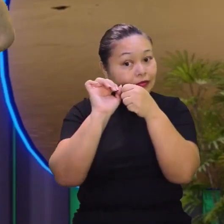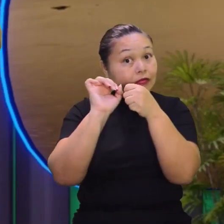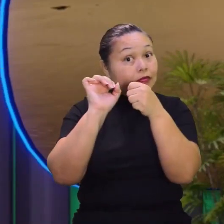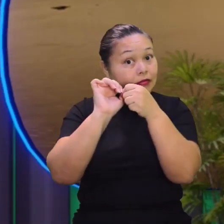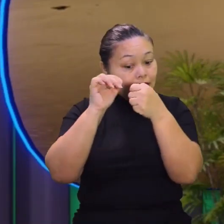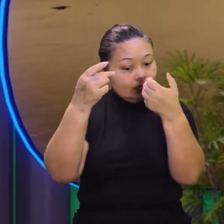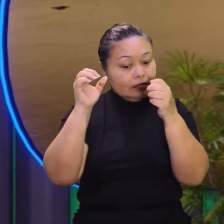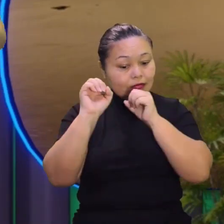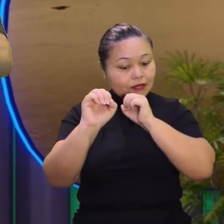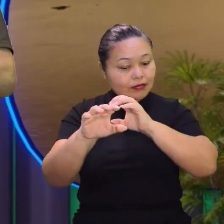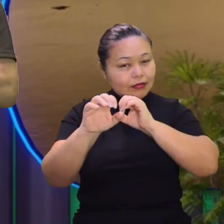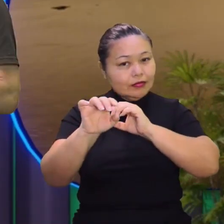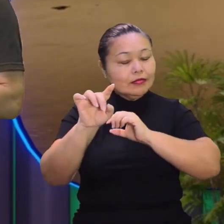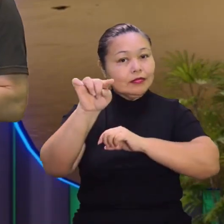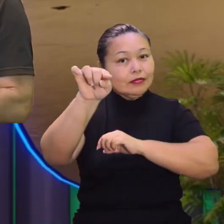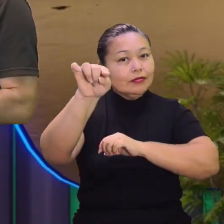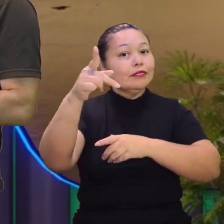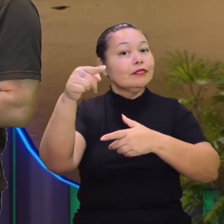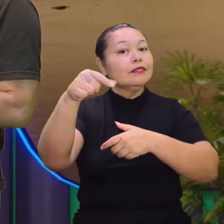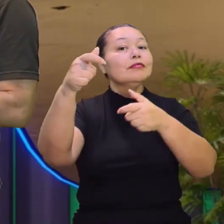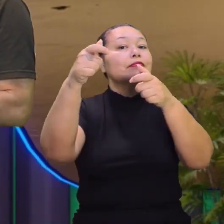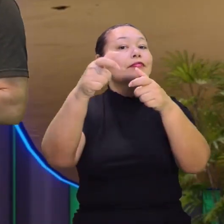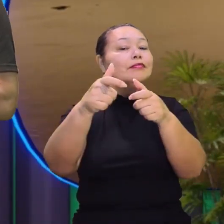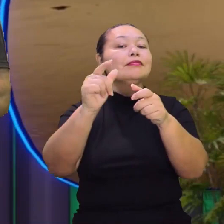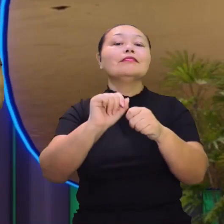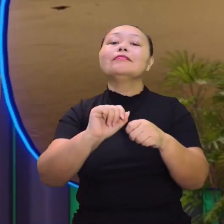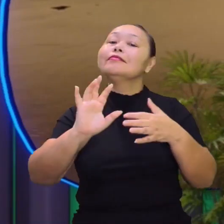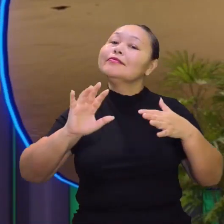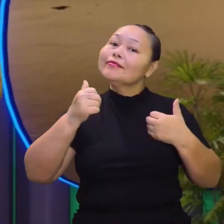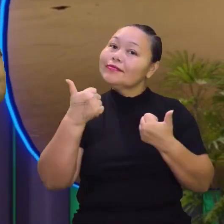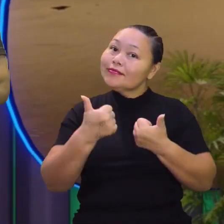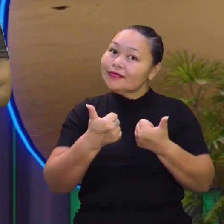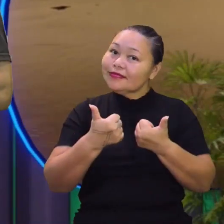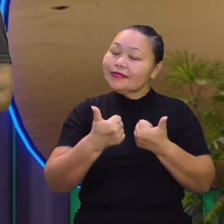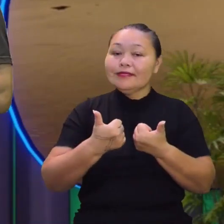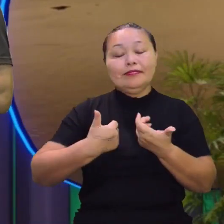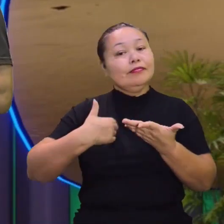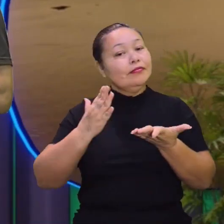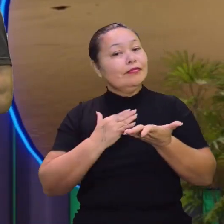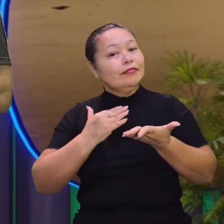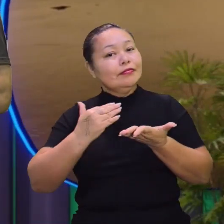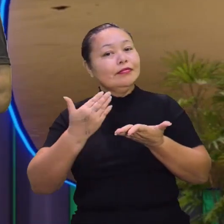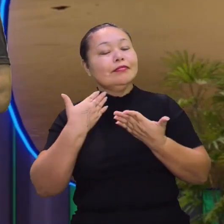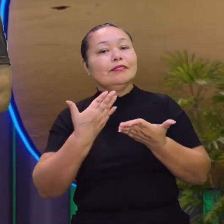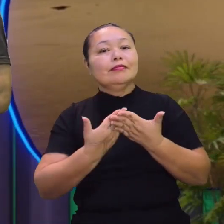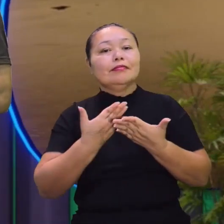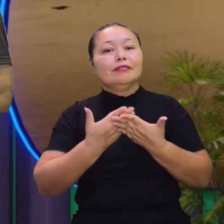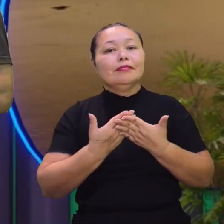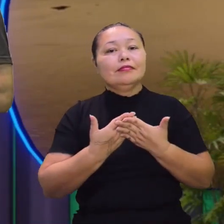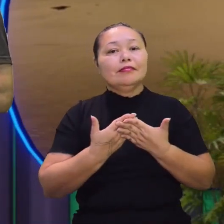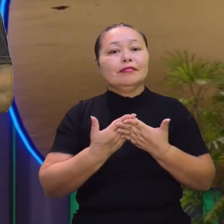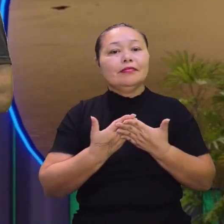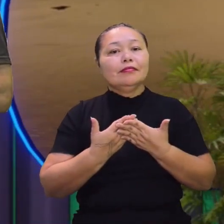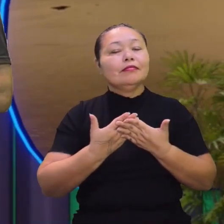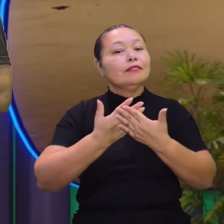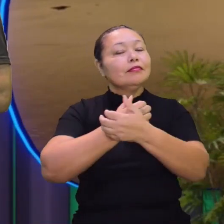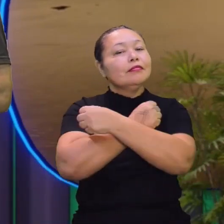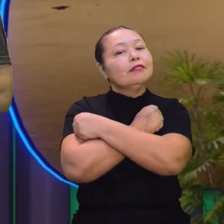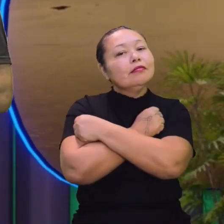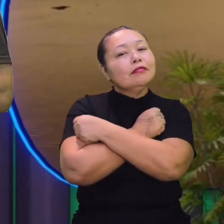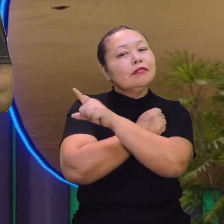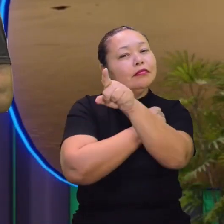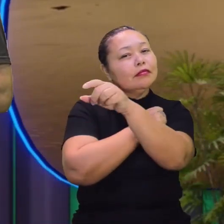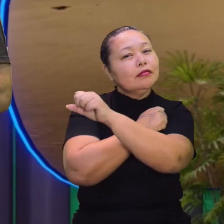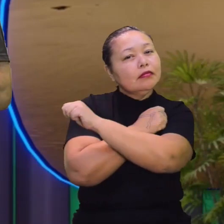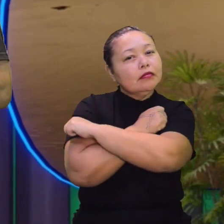educação acontecer aí na sua localidade. É isso aí, galera. Então, a gente inicia aqui nossa aula, mandando esse abraço para